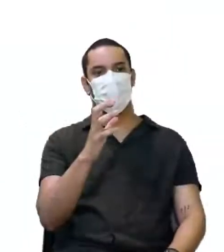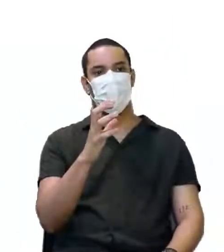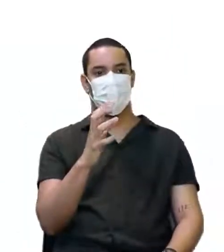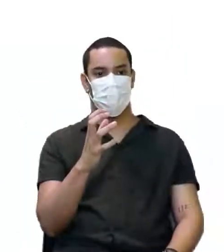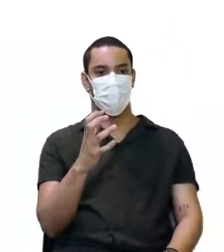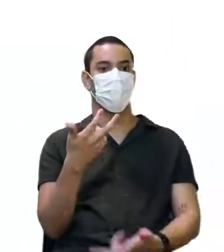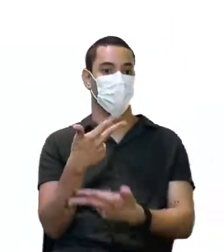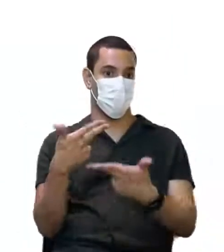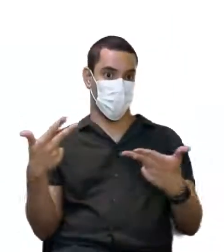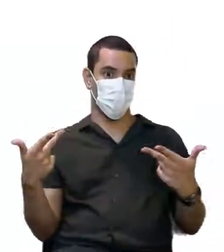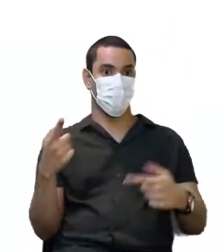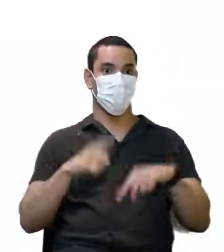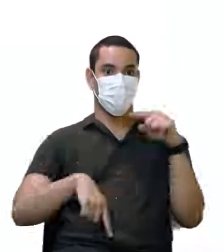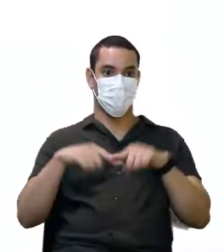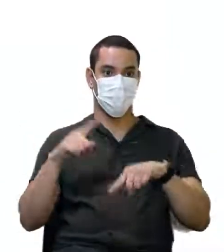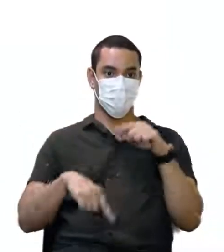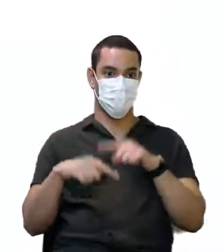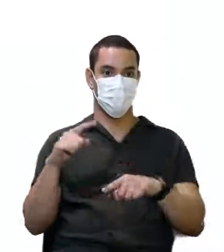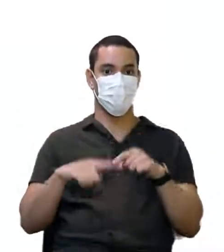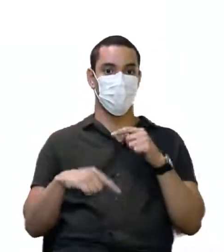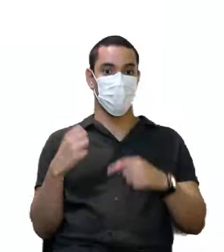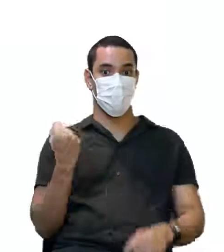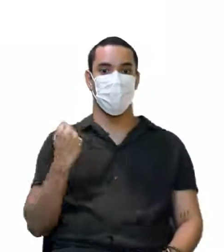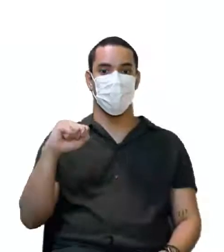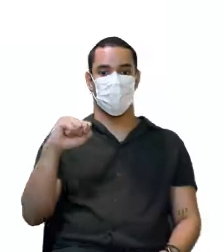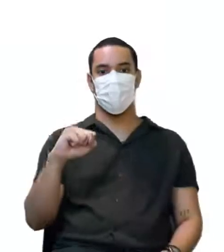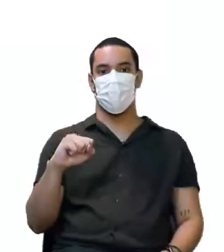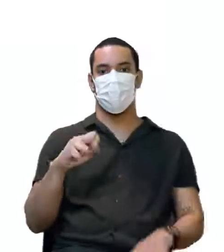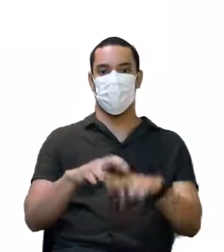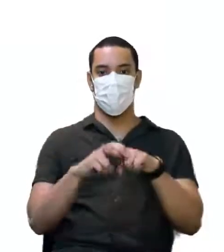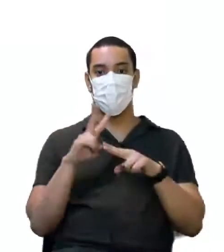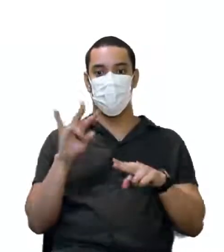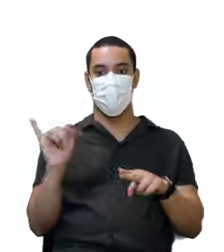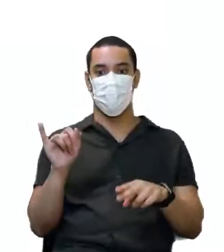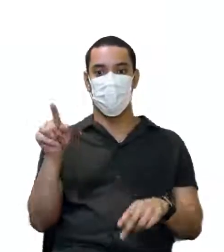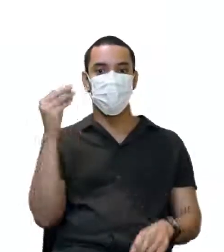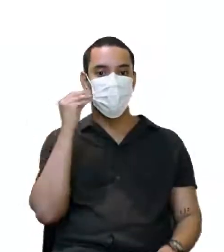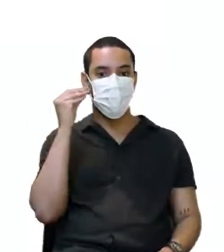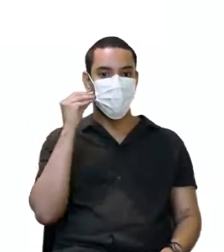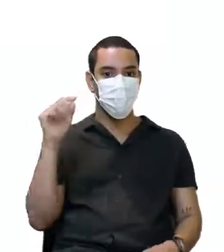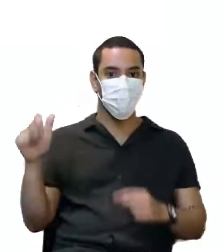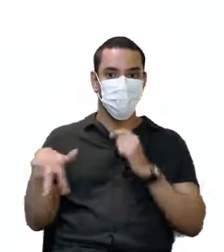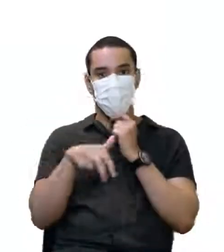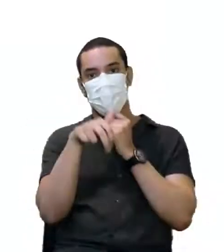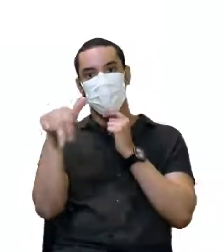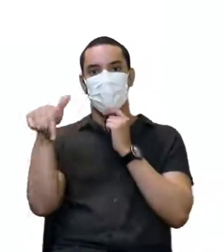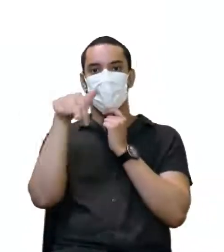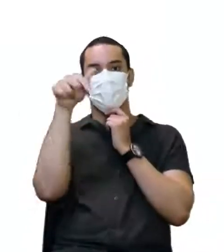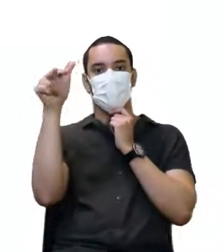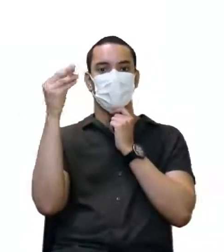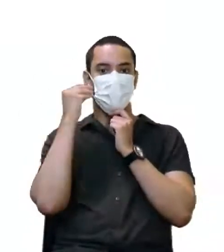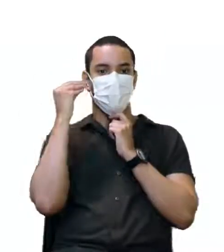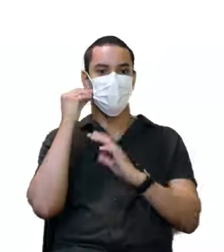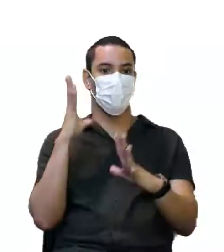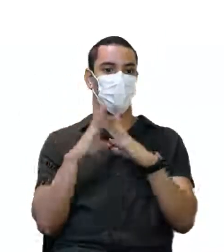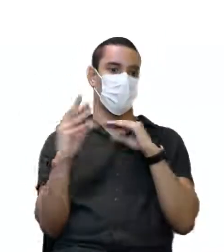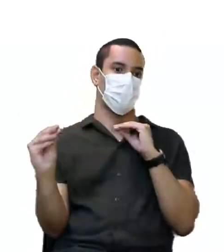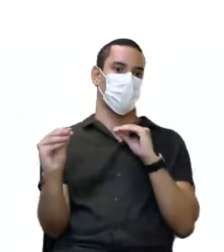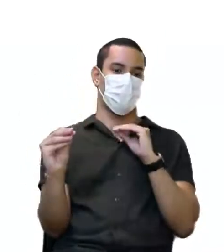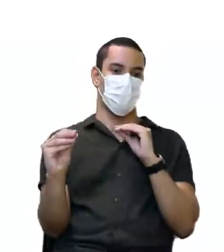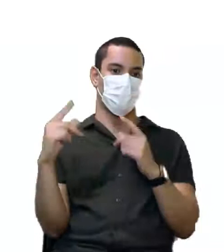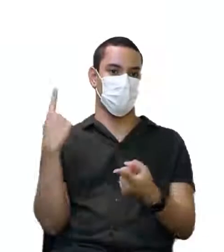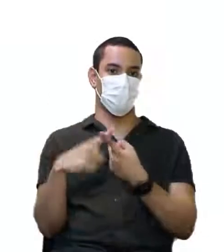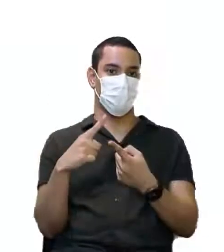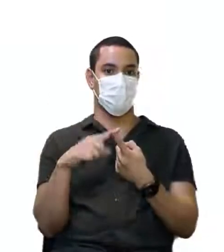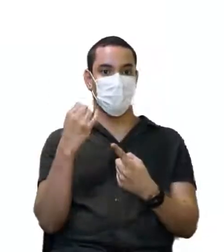ele tá ali com algum instrumento na sua mão para defender. E ela vai tratar de se atrepar em algum lugar para poder fugir. Vai que